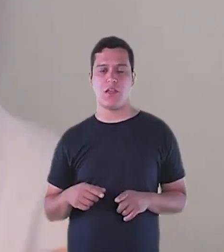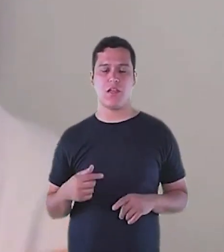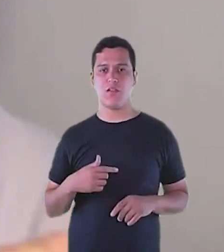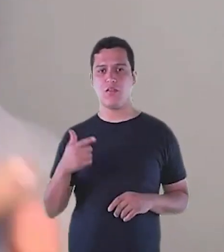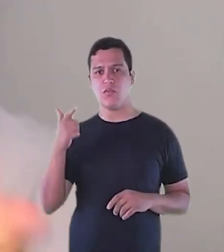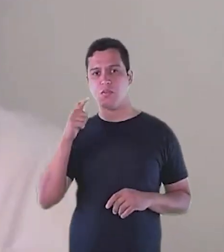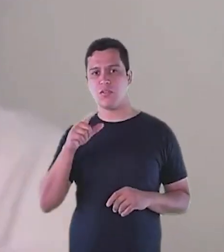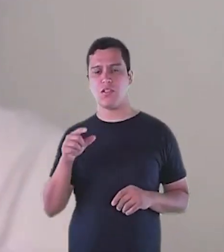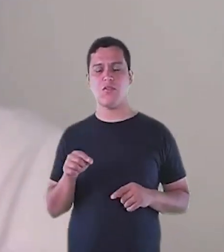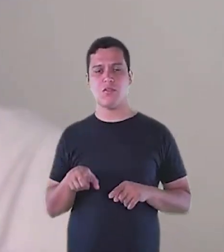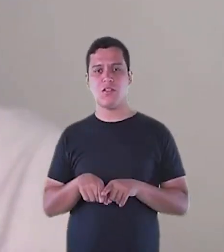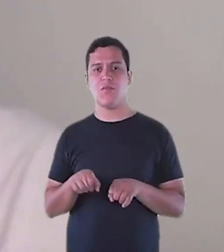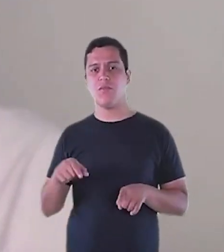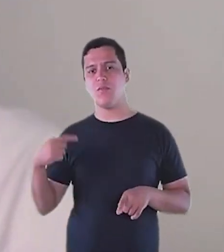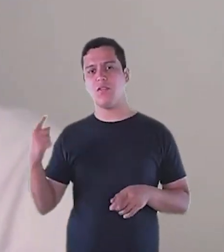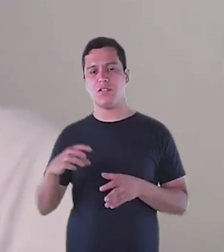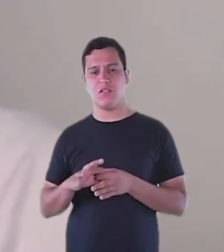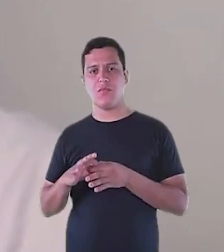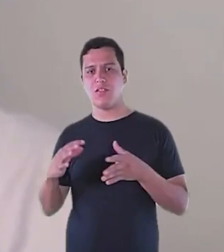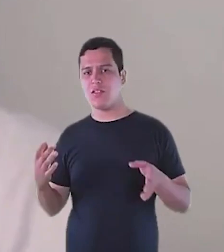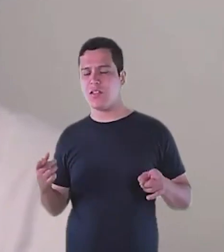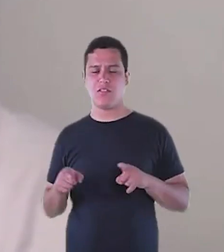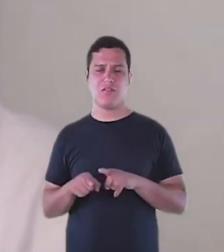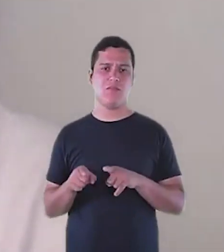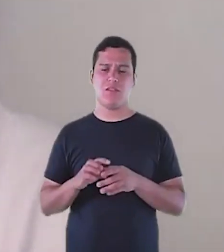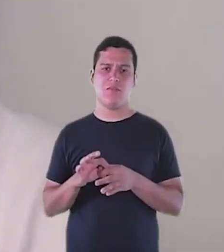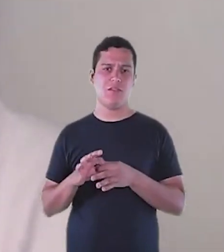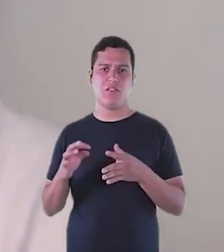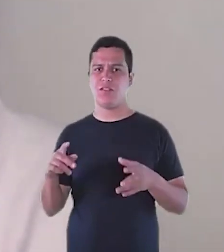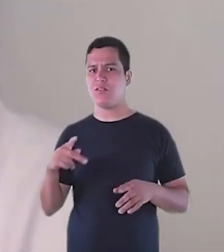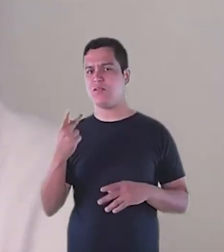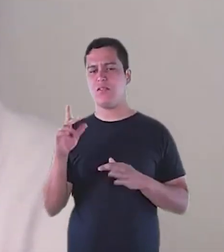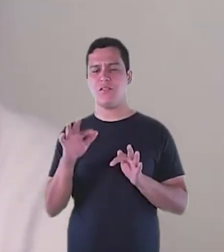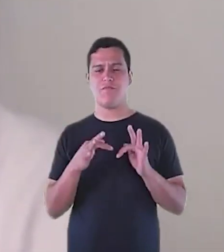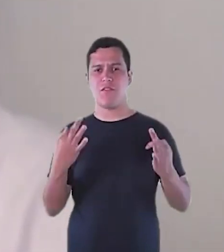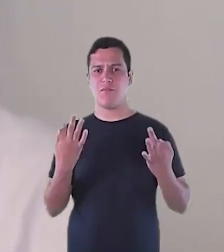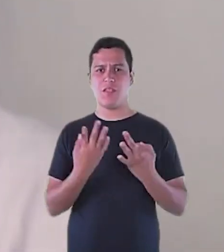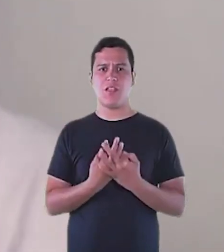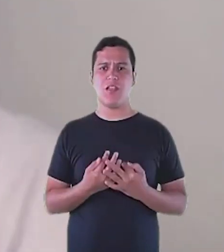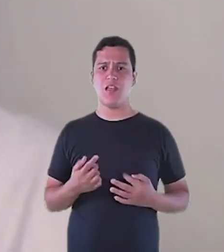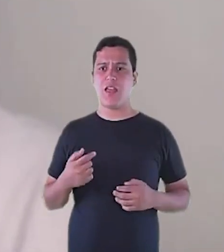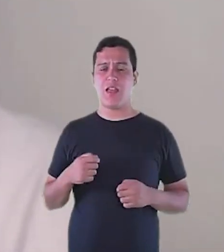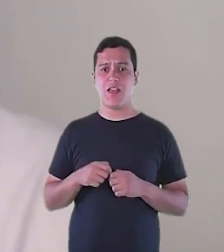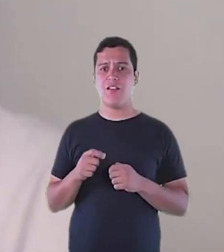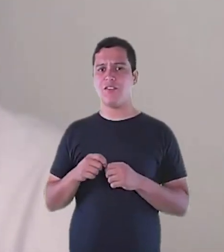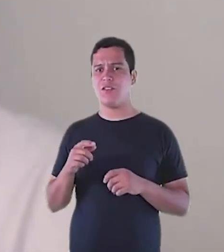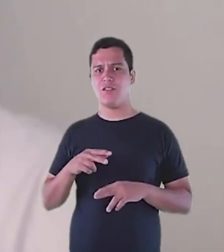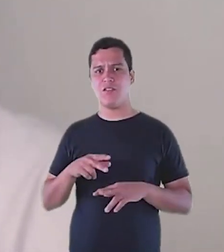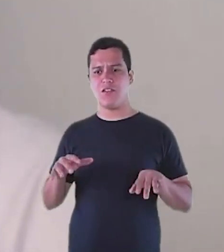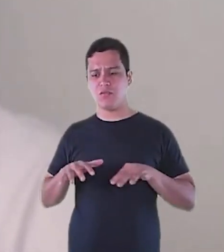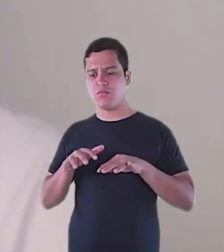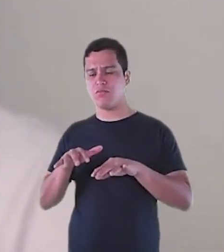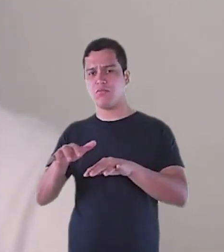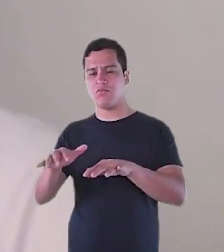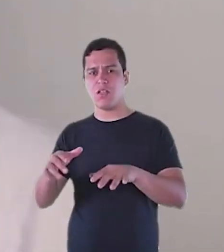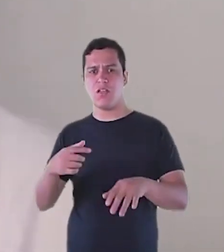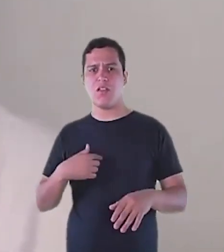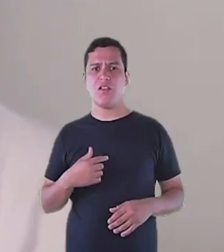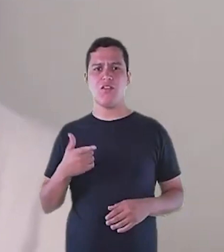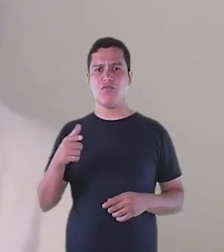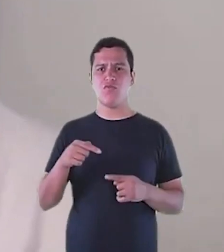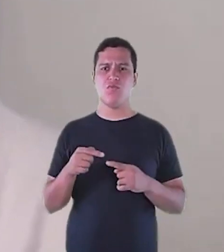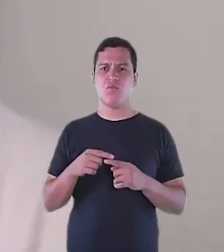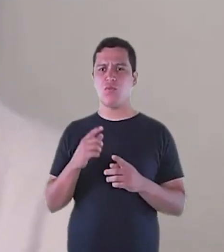alforria delas mesmas, mas também dos seus familiares. Elas lideraram quilombos, movimentos de rebelião e de